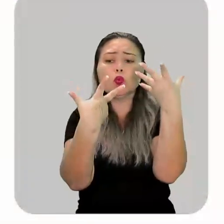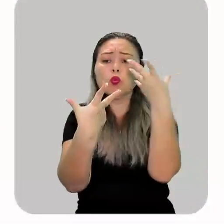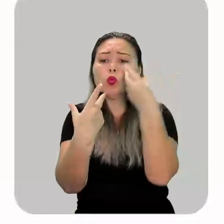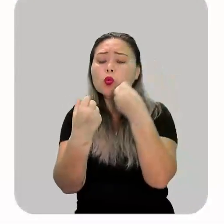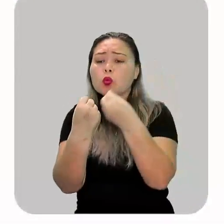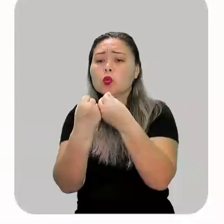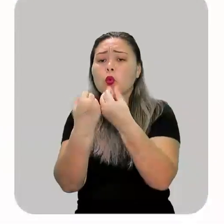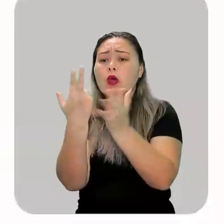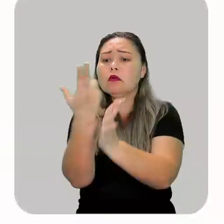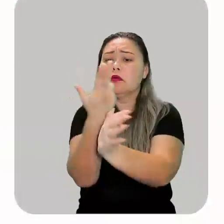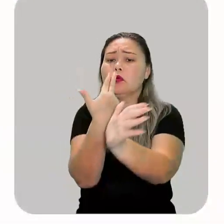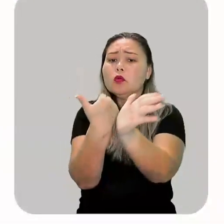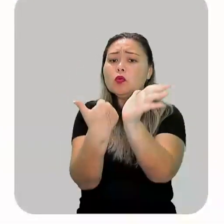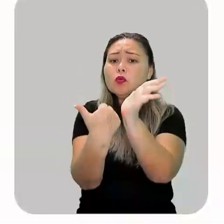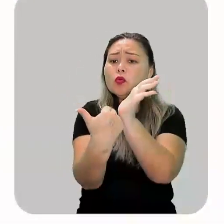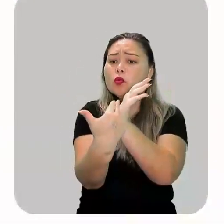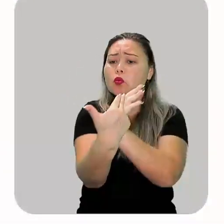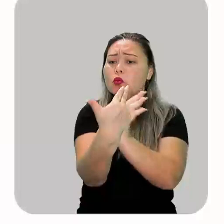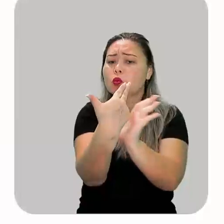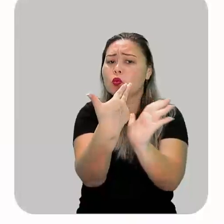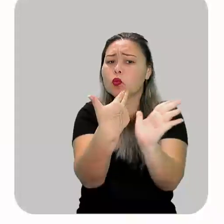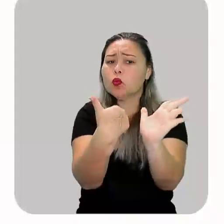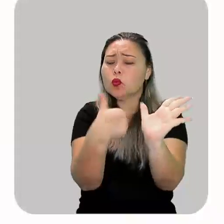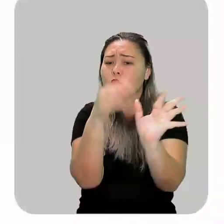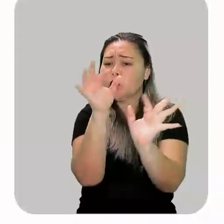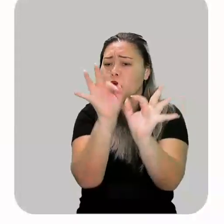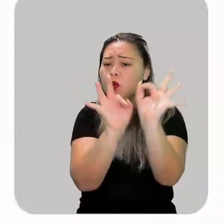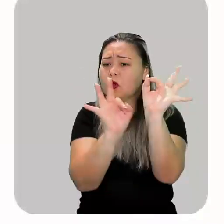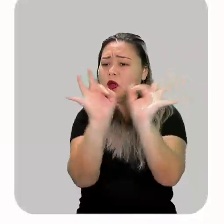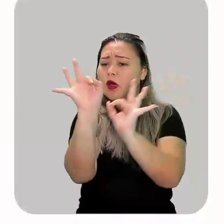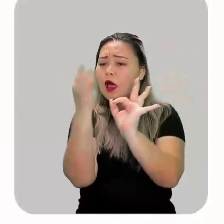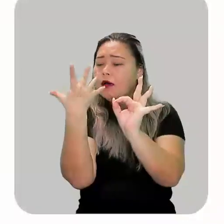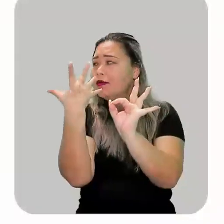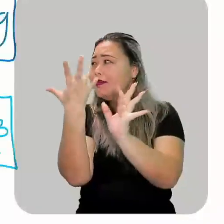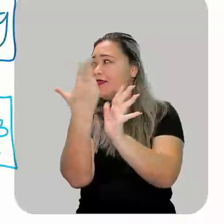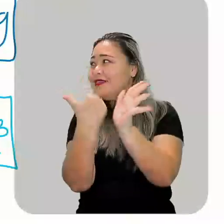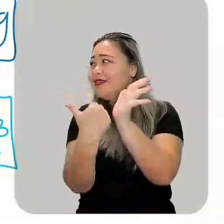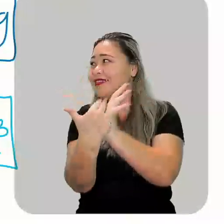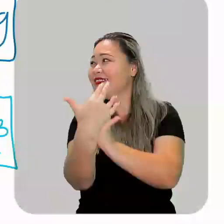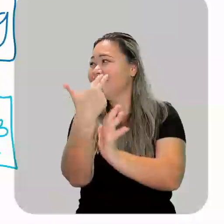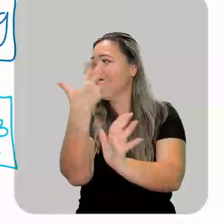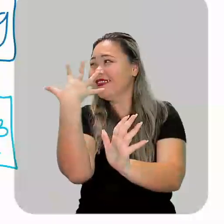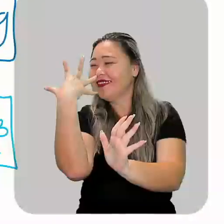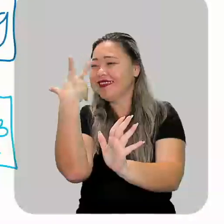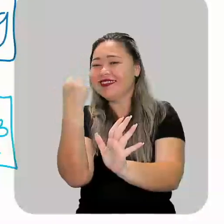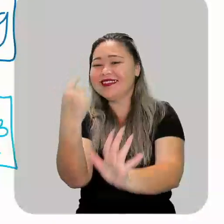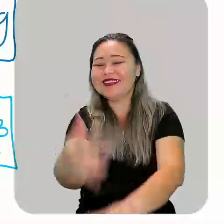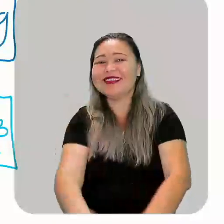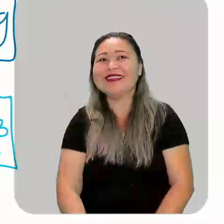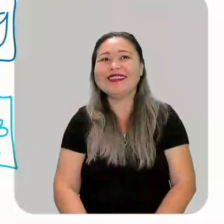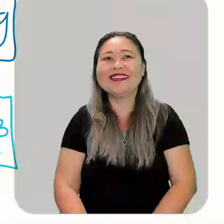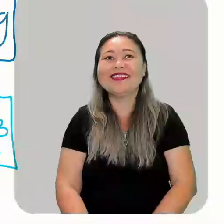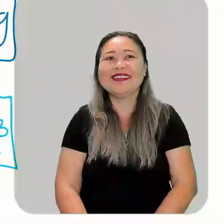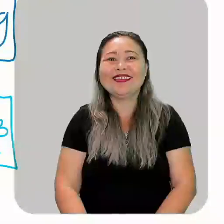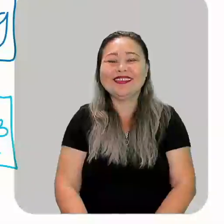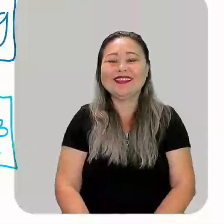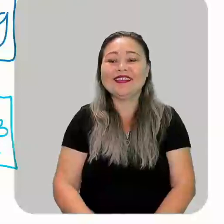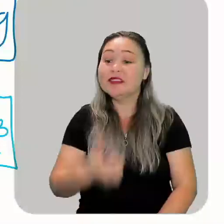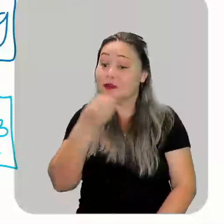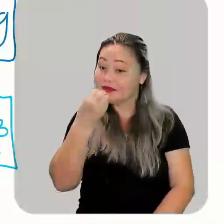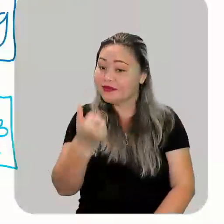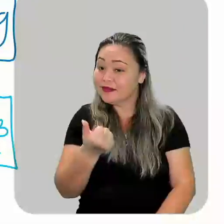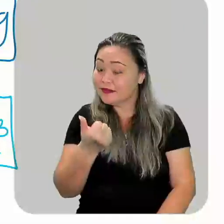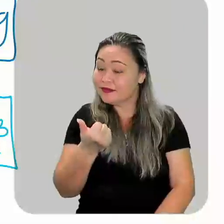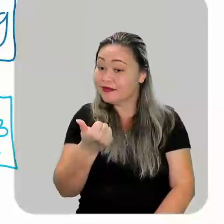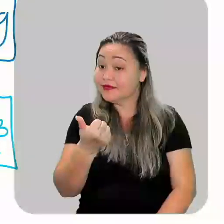até os desenhos, né? Oh, que coisa boa. Tá tudo torto. Desenho bonitinho. Nada. Mas tá bom,